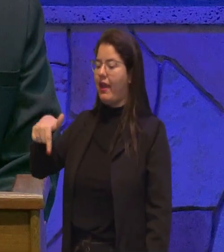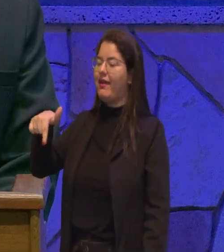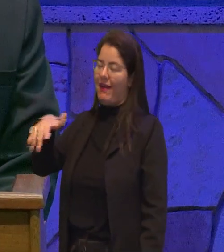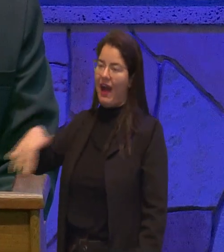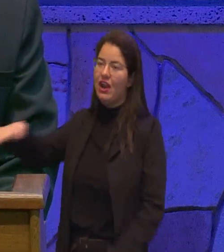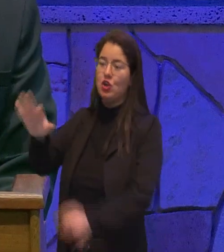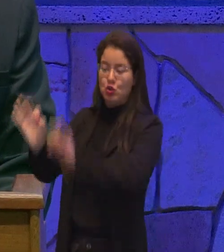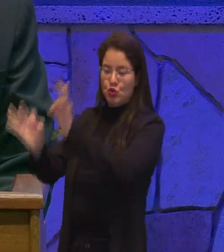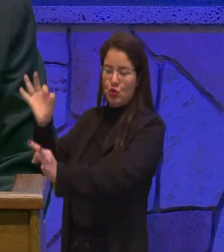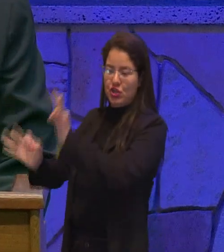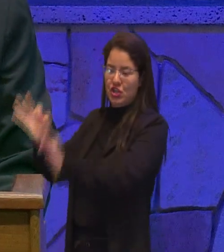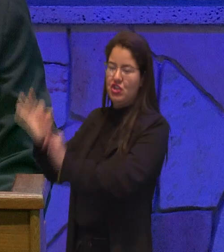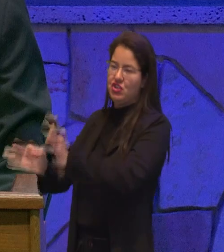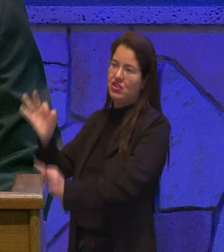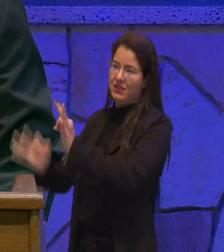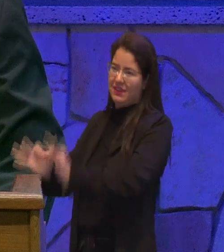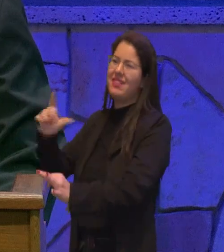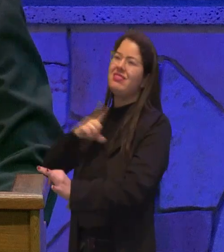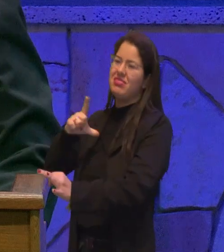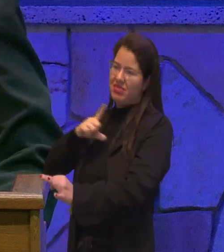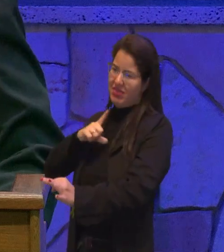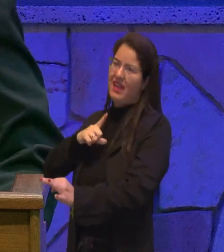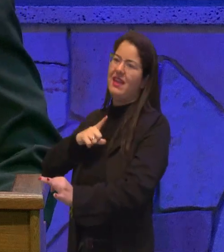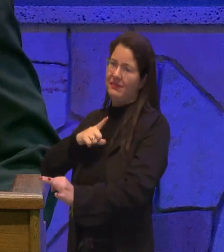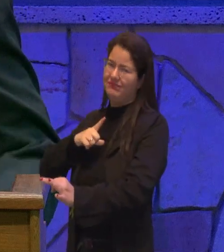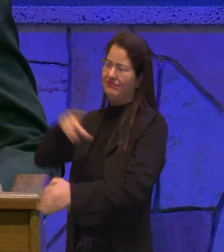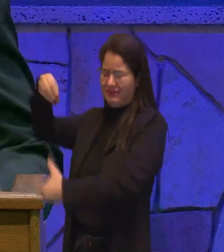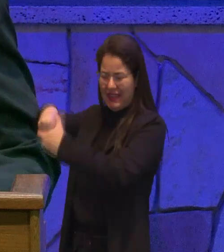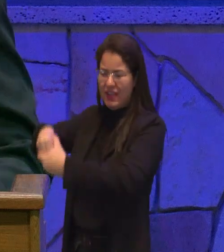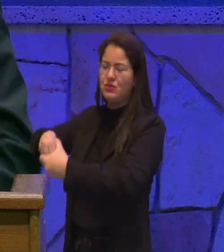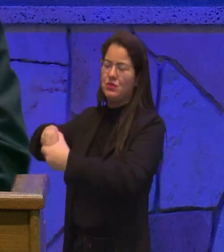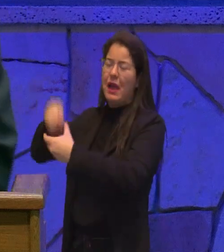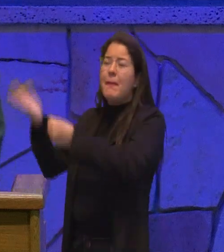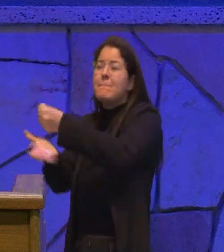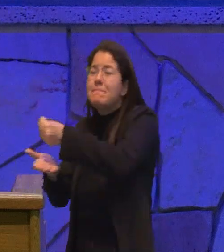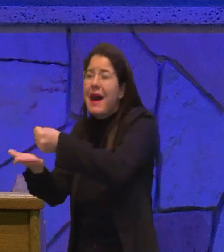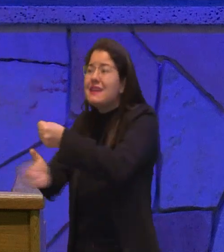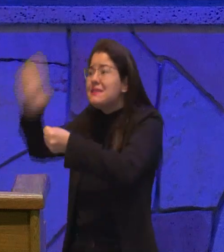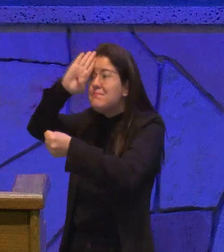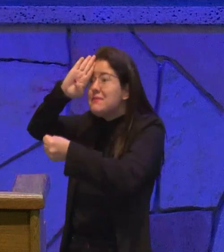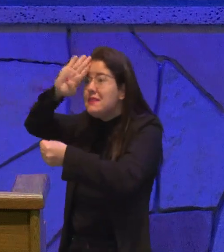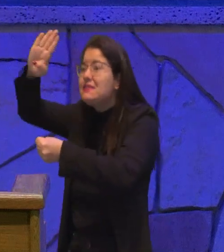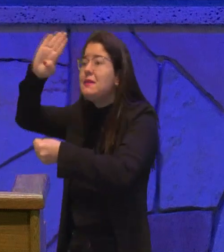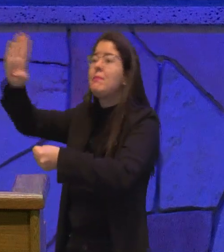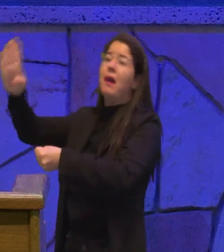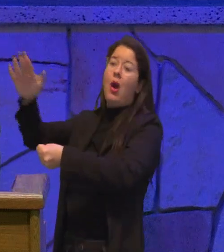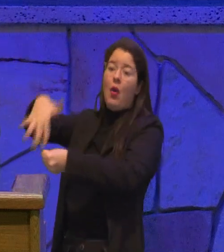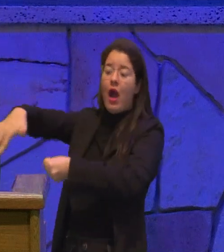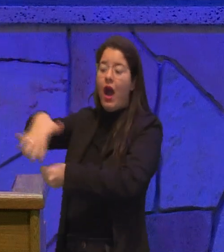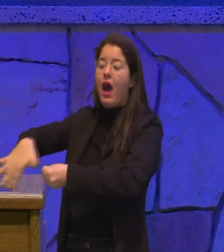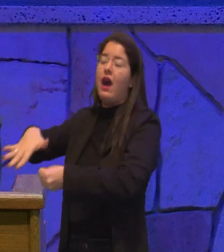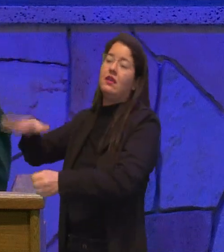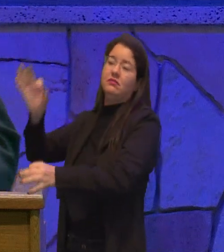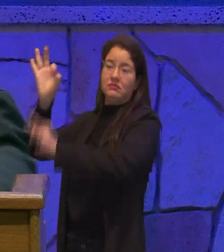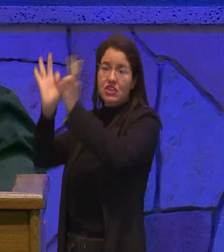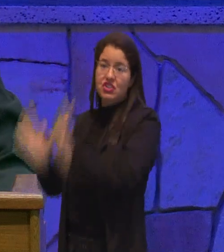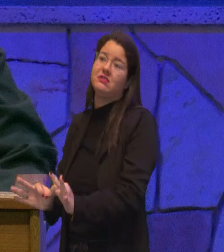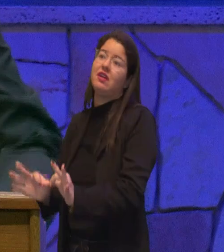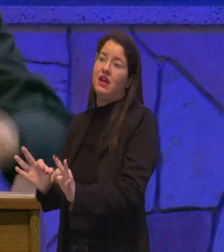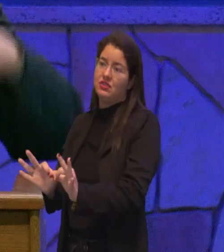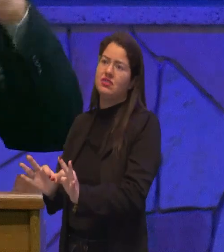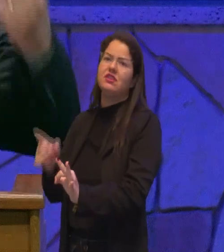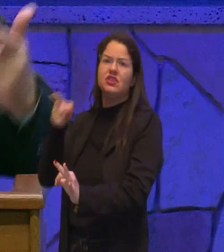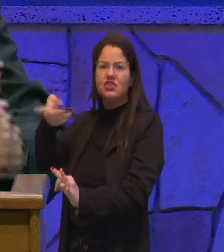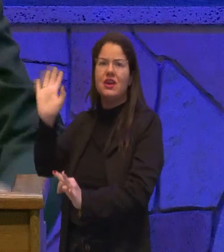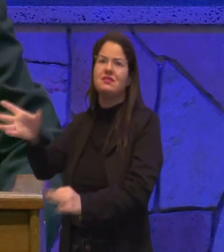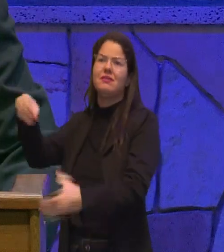jurídico. Princípio da dignidade humana. Nós conhecemos muito bem este princípio que está em todas as relações,